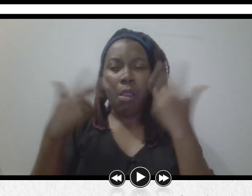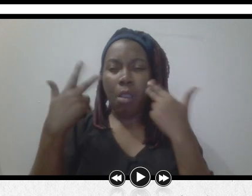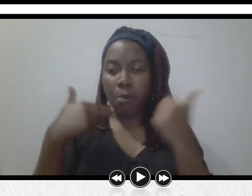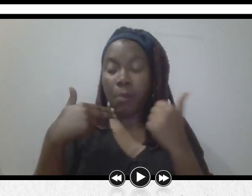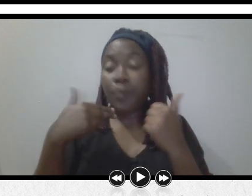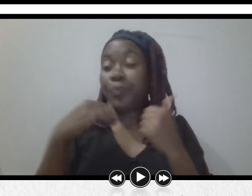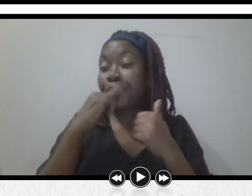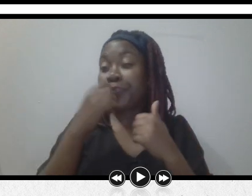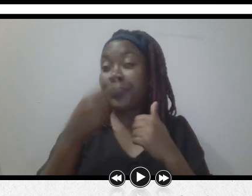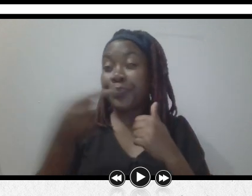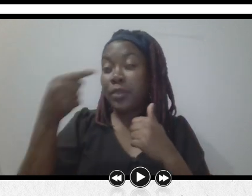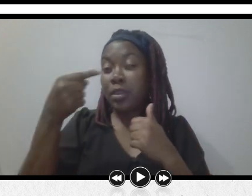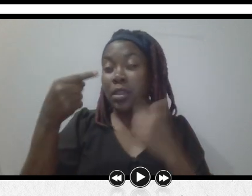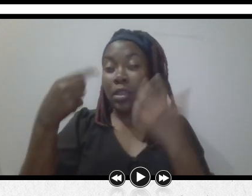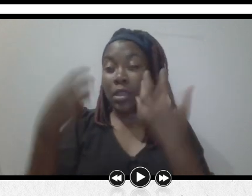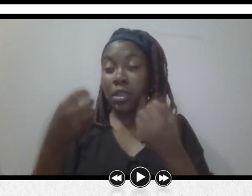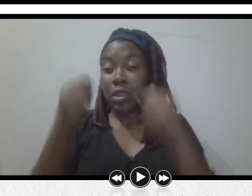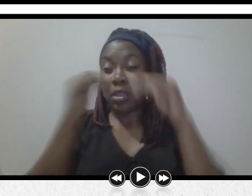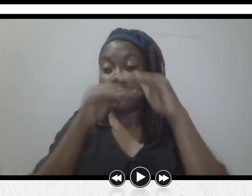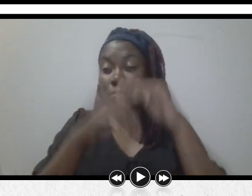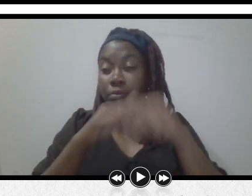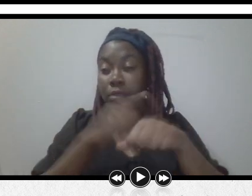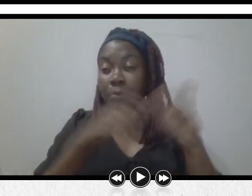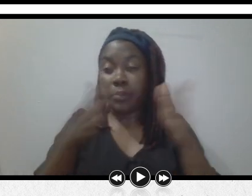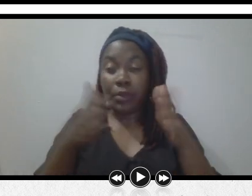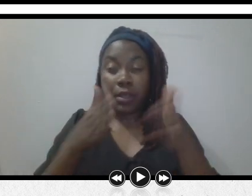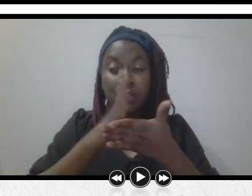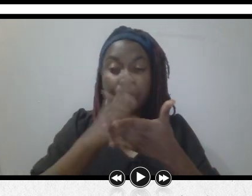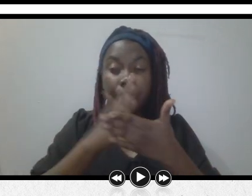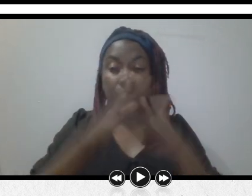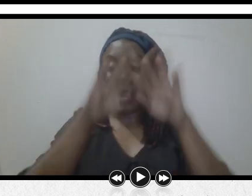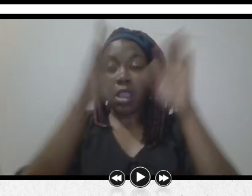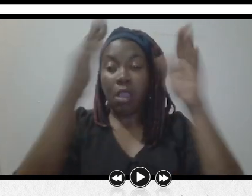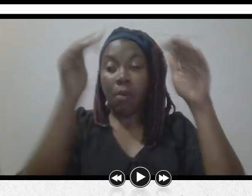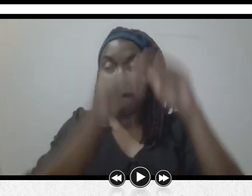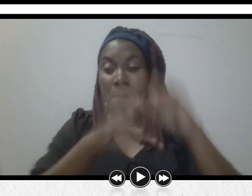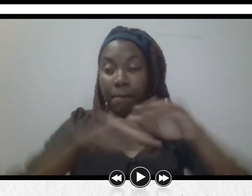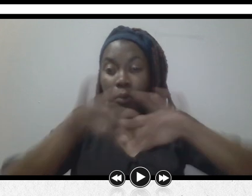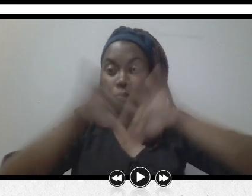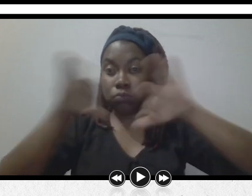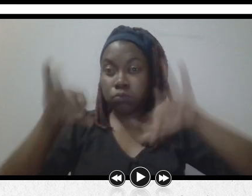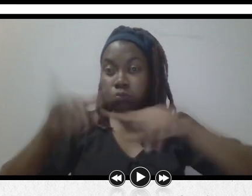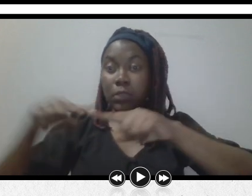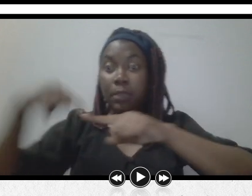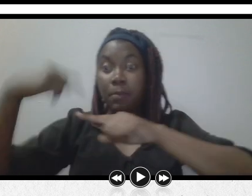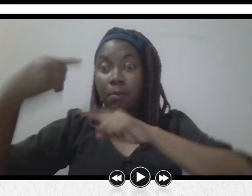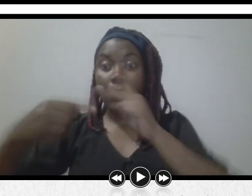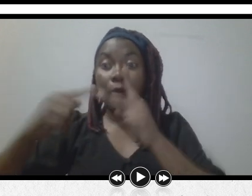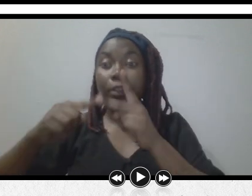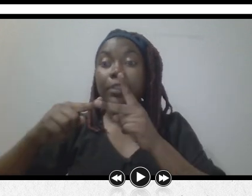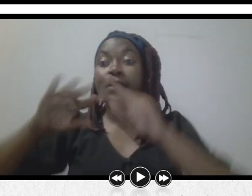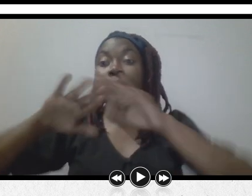etapas comuns do processo de triagem. Primeiro, ao recebimento e armazenamento temporário dos resíduos no galpão de